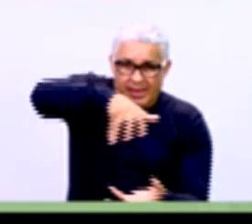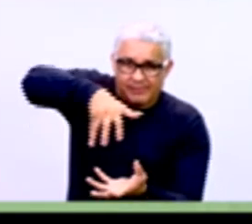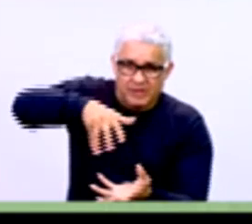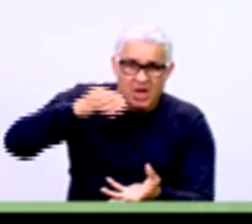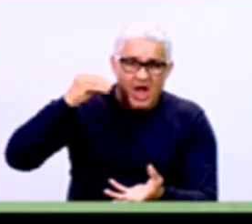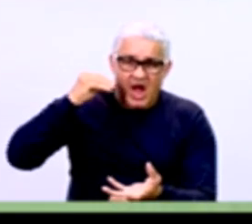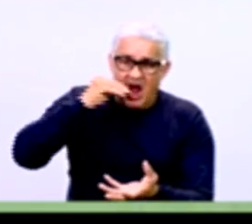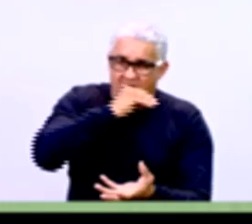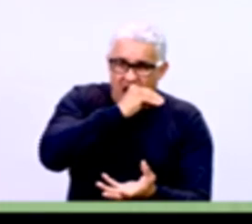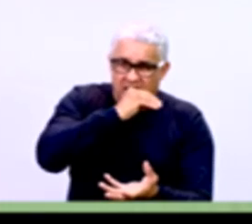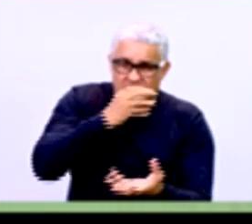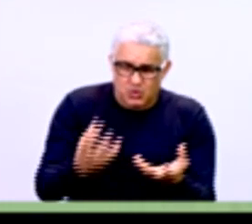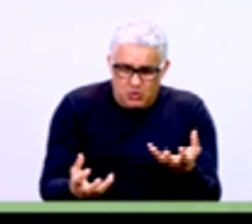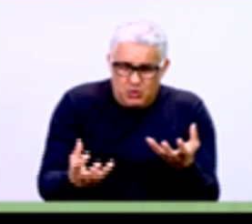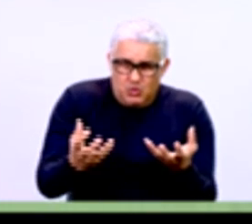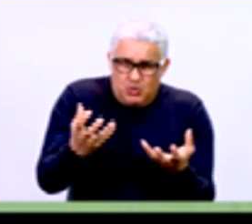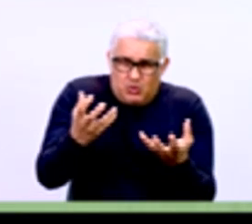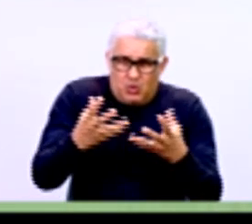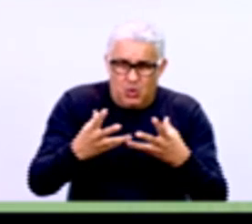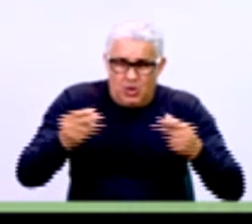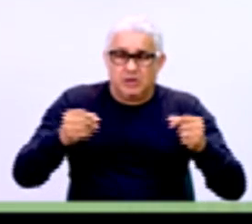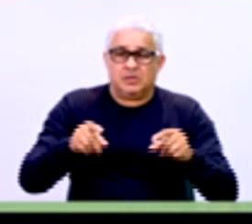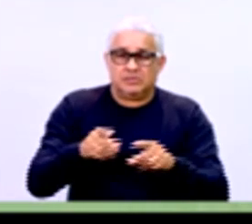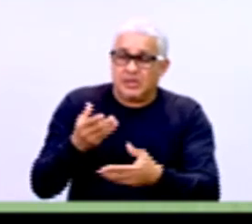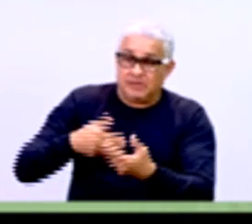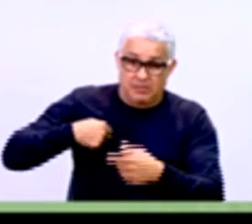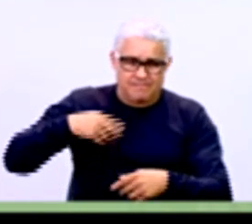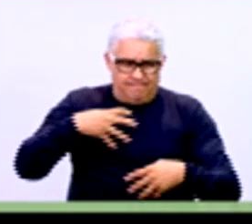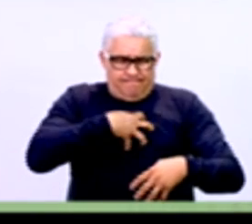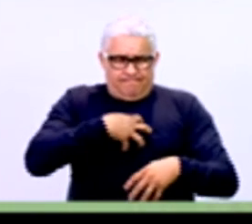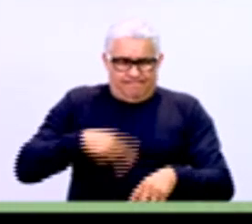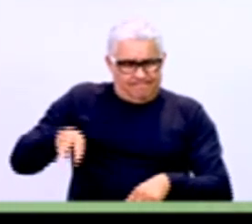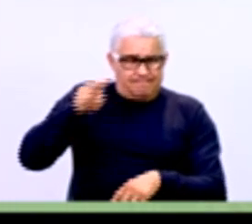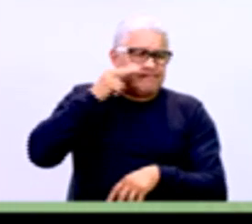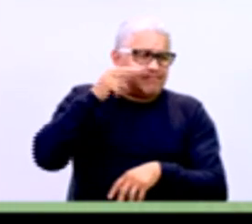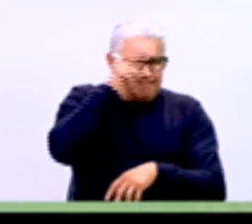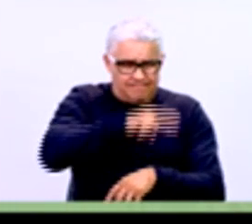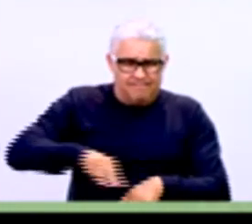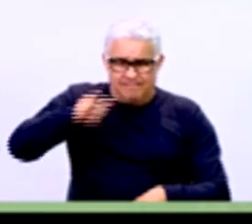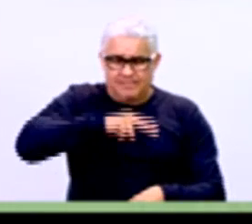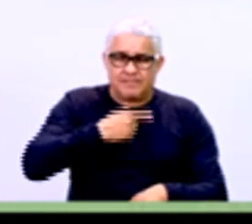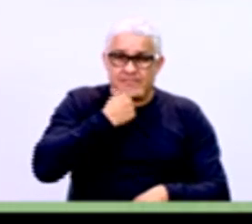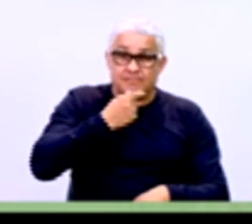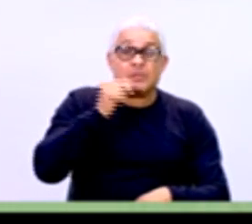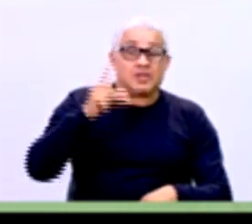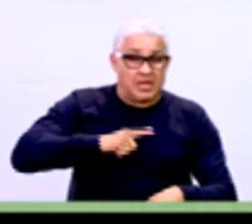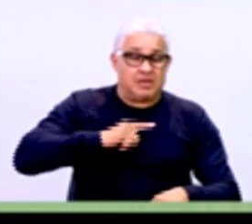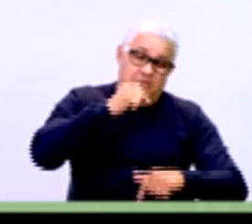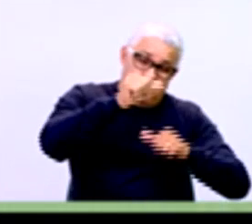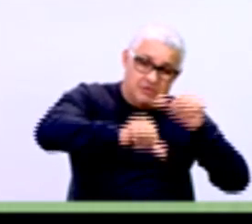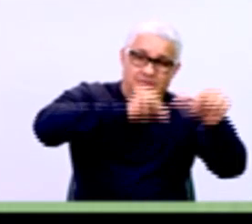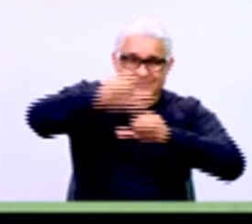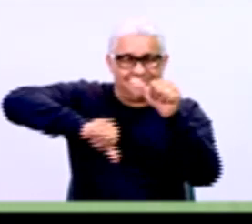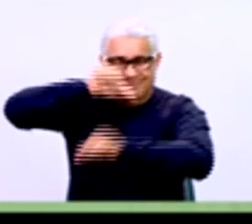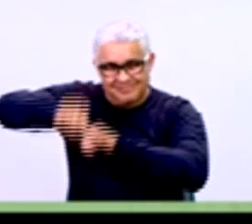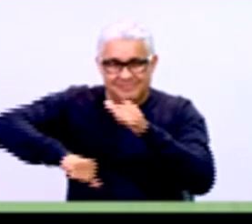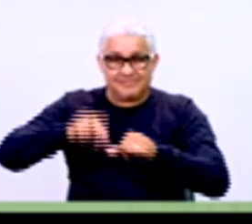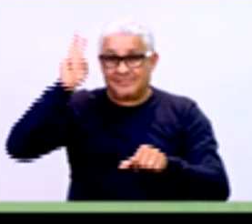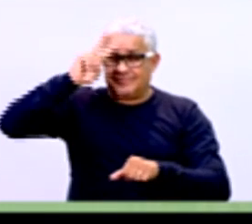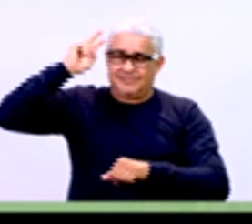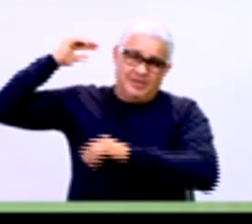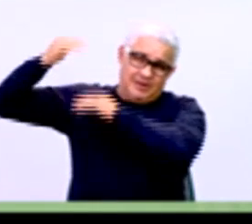vejo com esse cenário, eu preciso entender que tipo de relação o homem tem com a natureza, porque é o homem que está modificando. Então, ao longo da